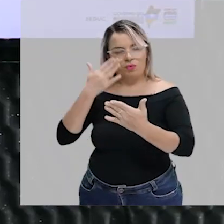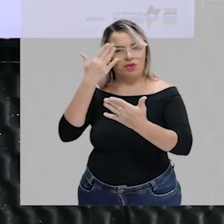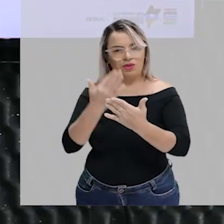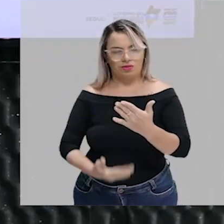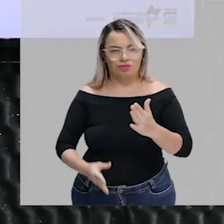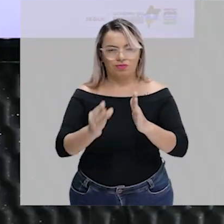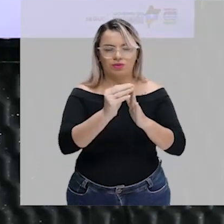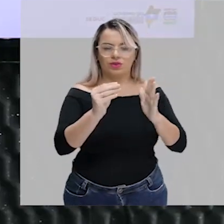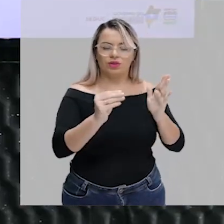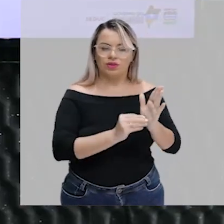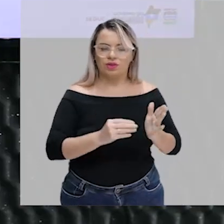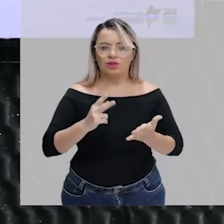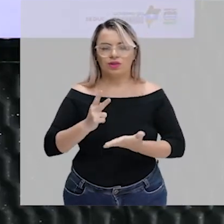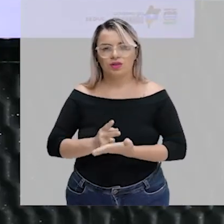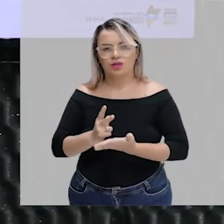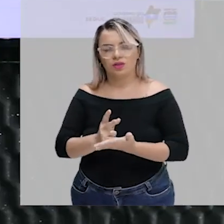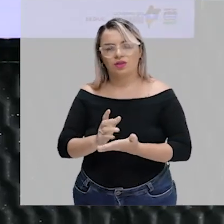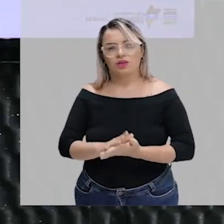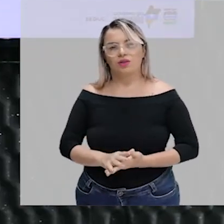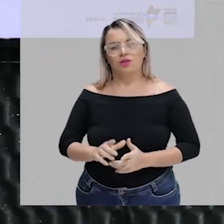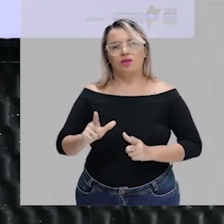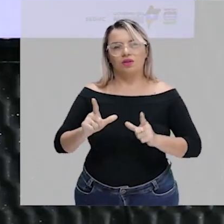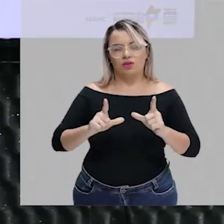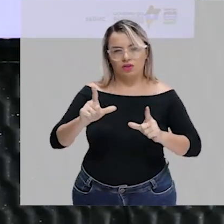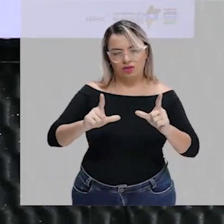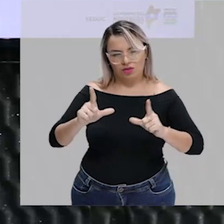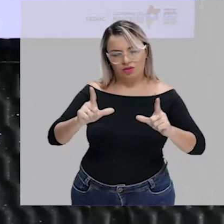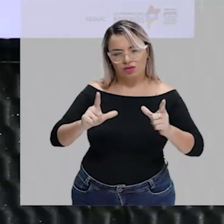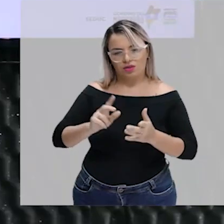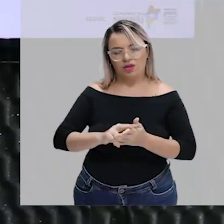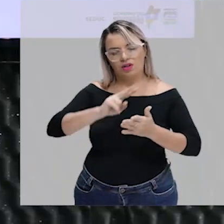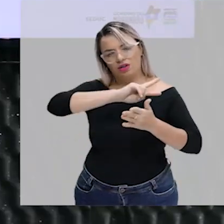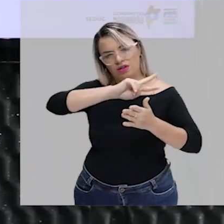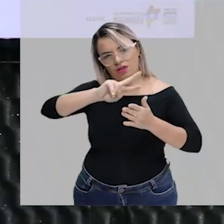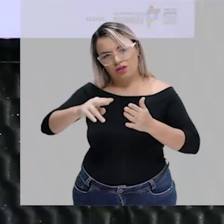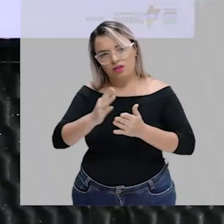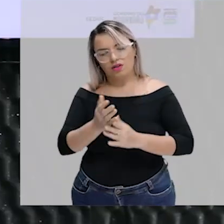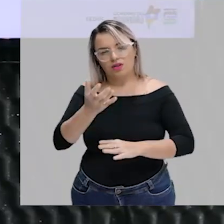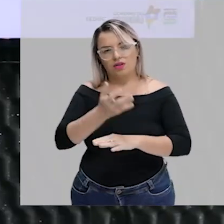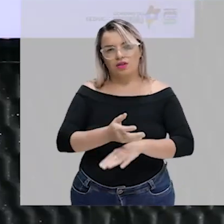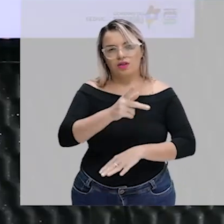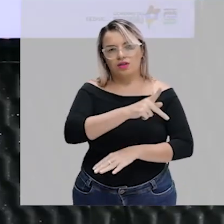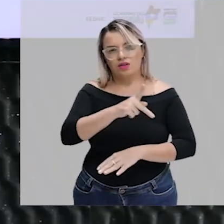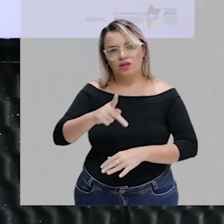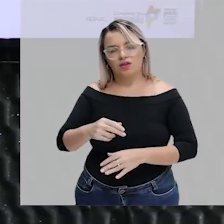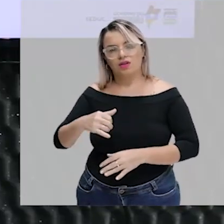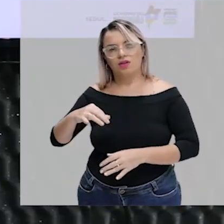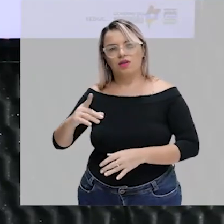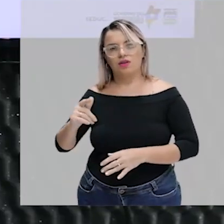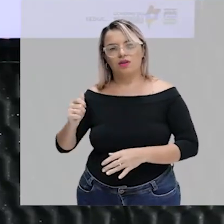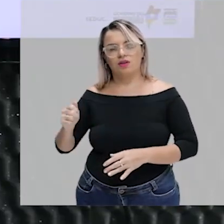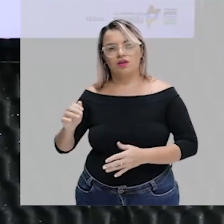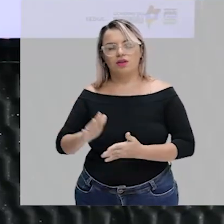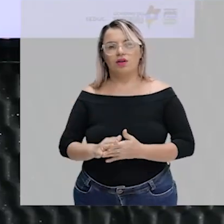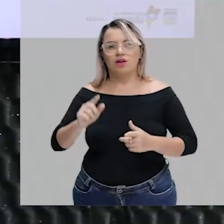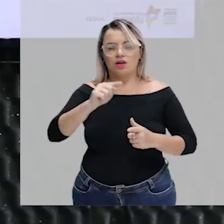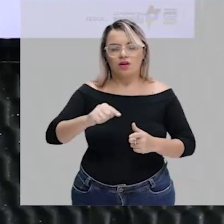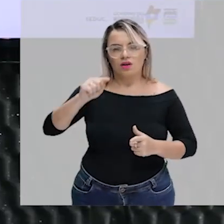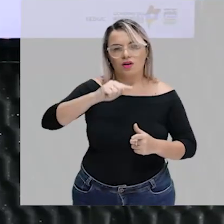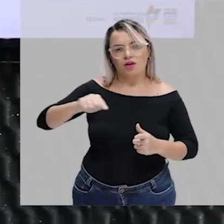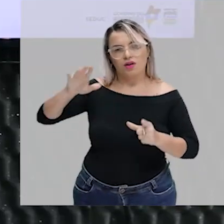ok? E continue também assistindo os outros professores, as outras disciplinas. Nos siga nas redes sociais,